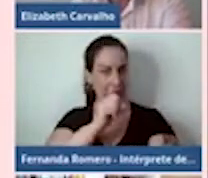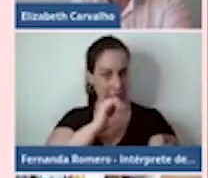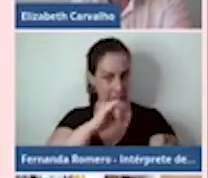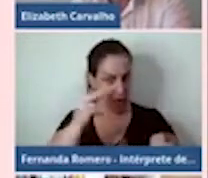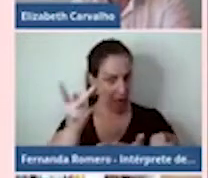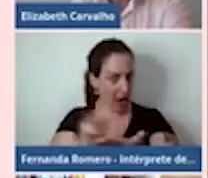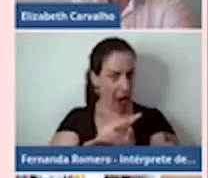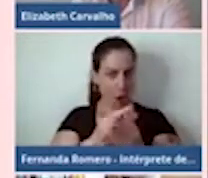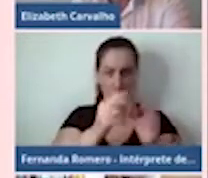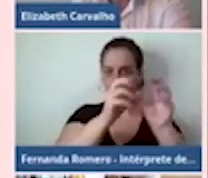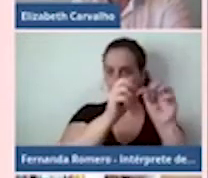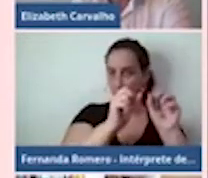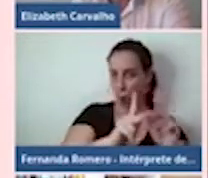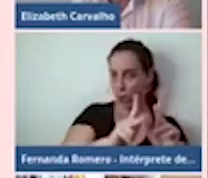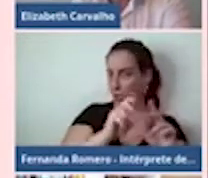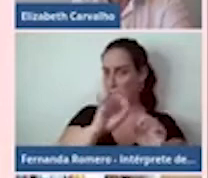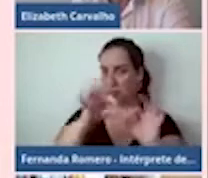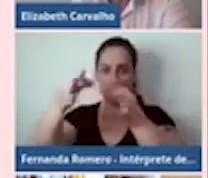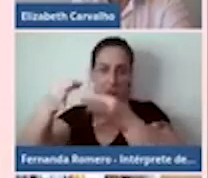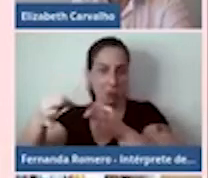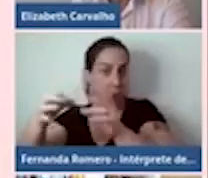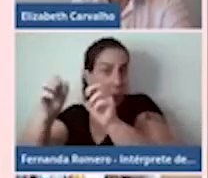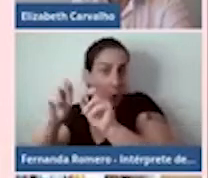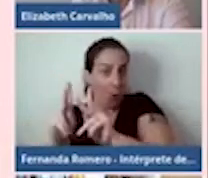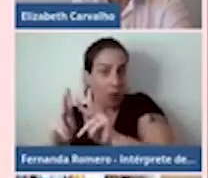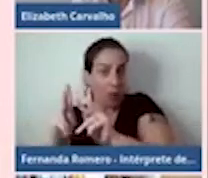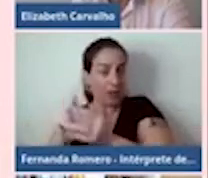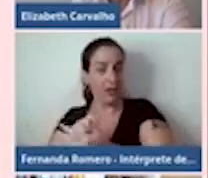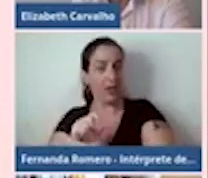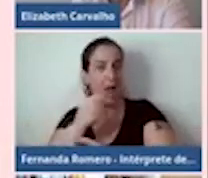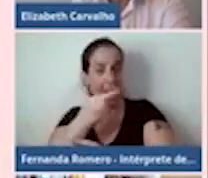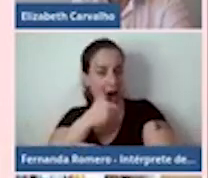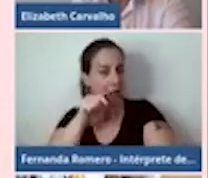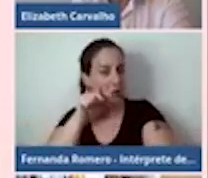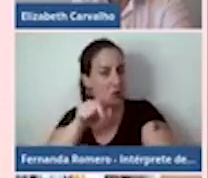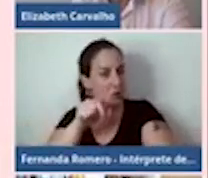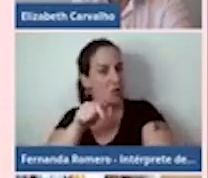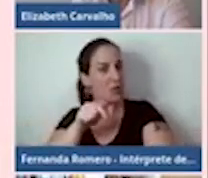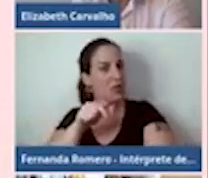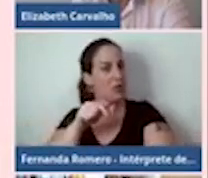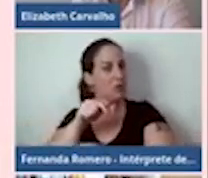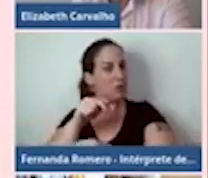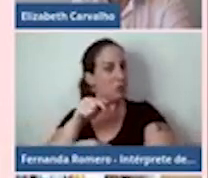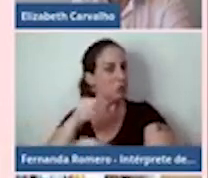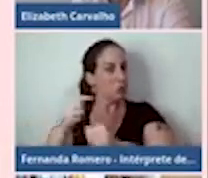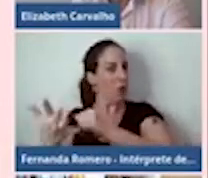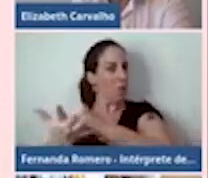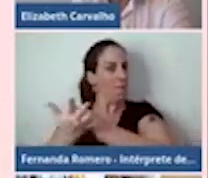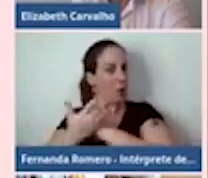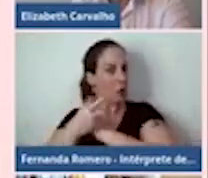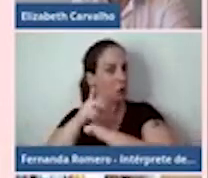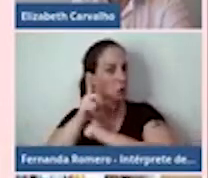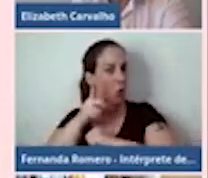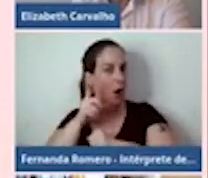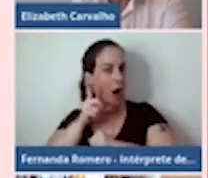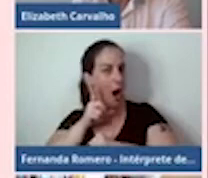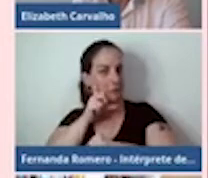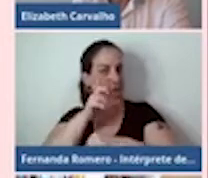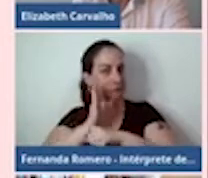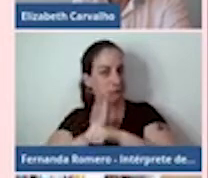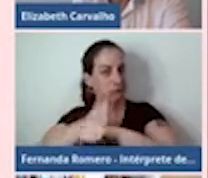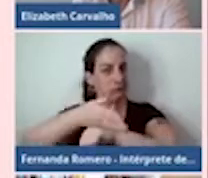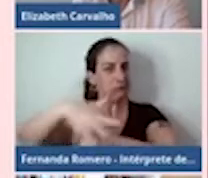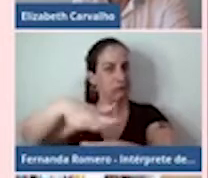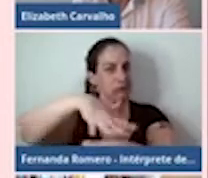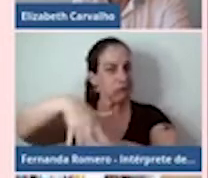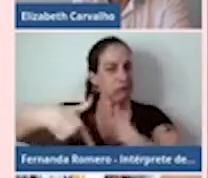Se eu tivesse que acertar, eu acertava. E eu acho que isso foi fazendo a diferença para eu conseguir o meu espaço, né? E quando a gente vai